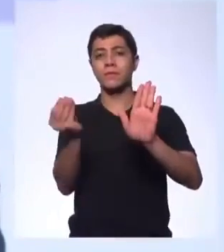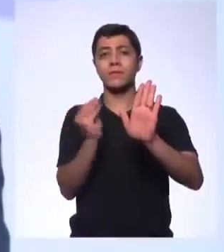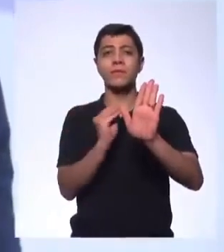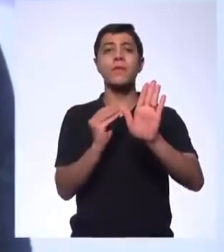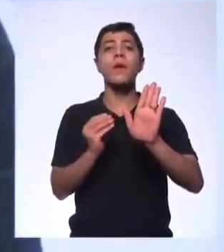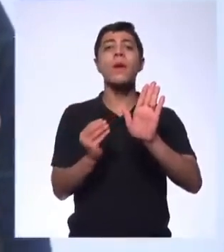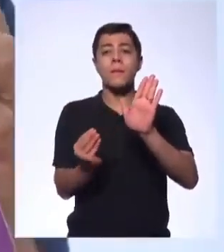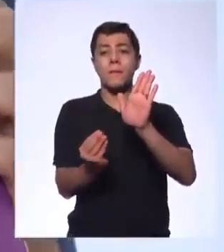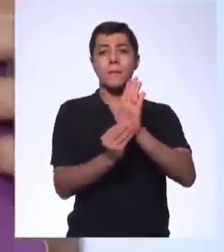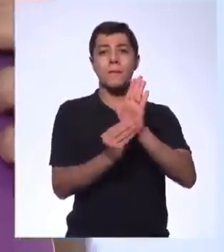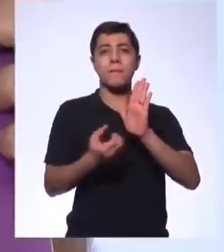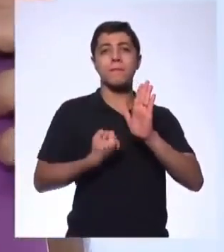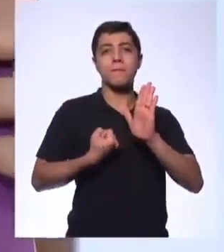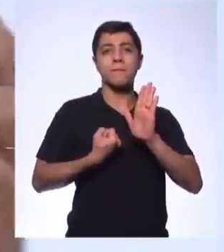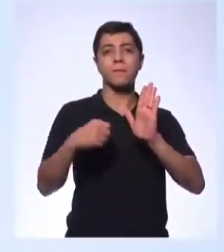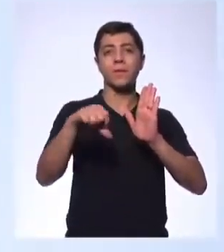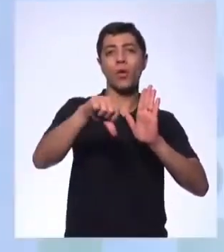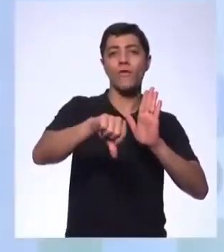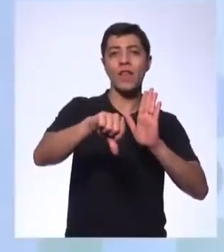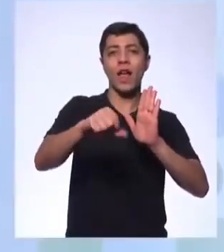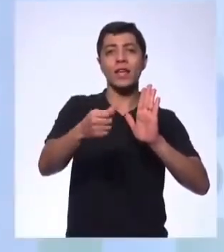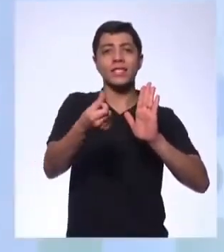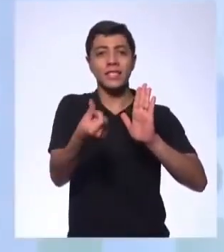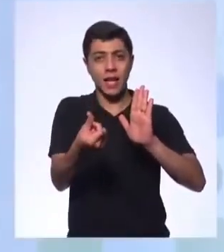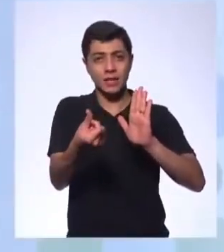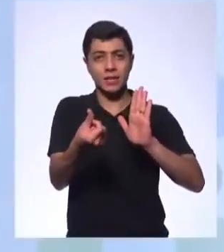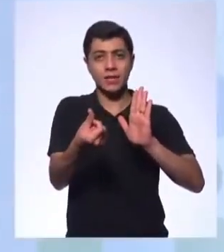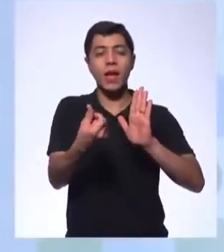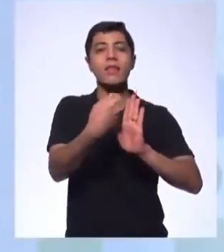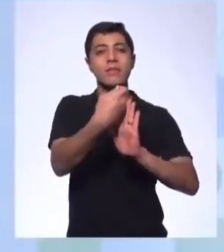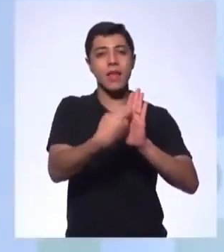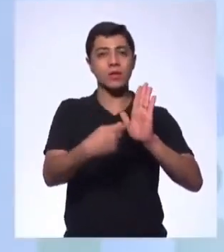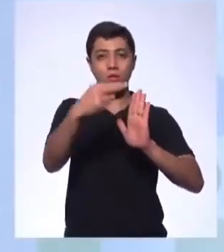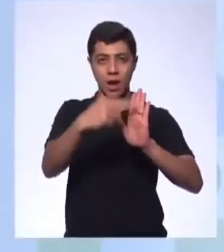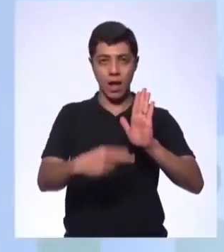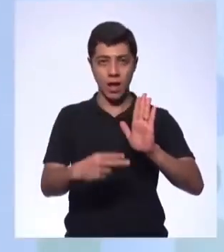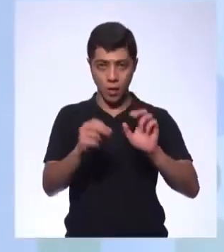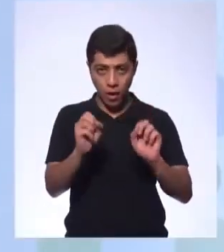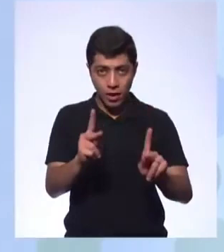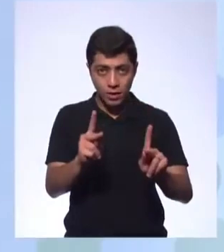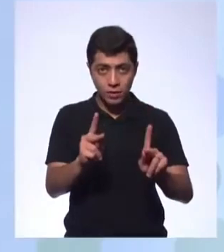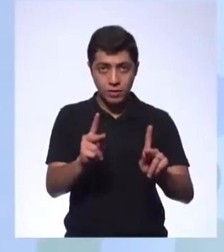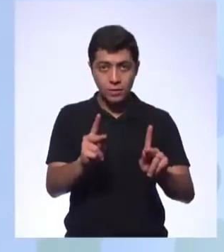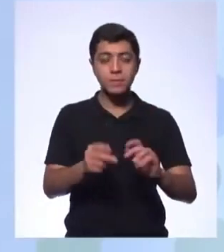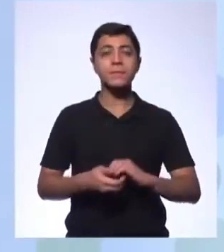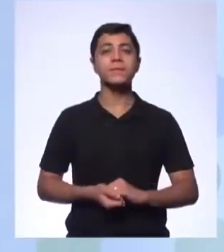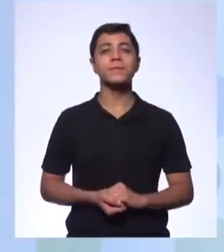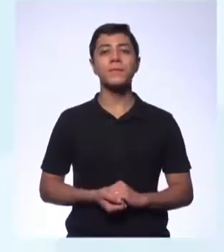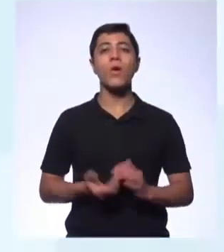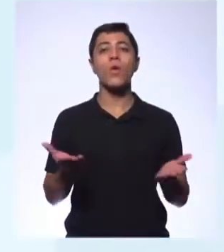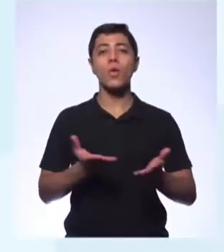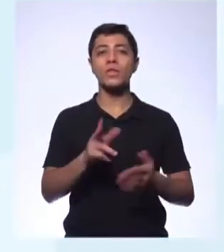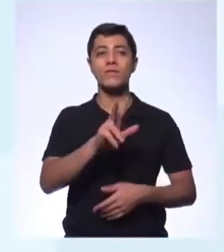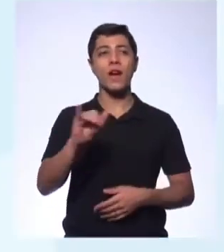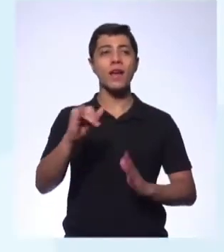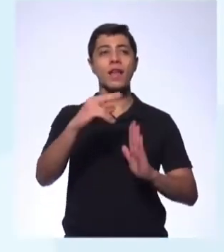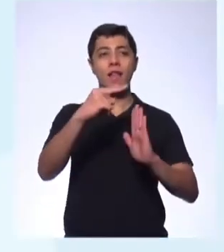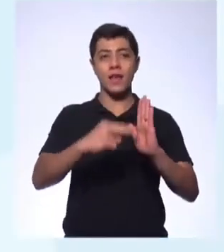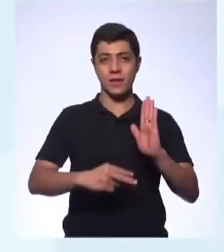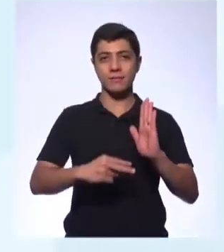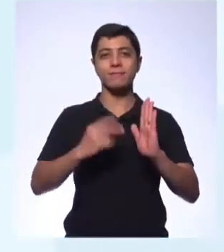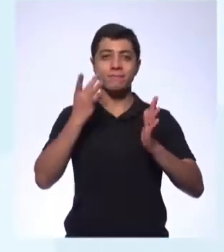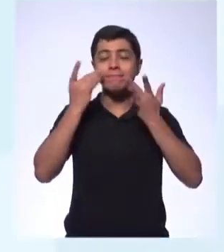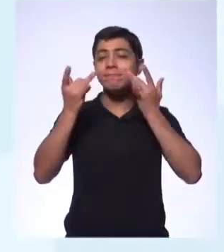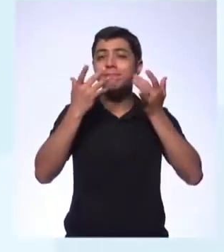96, para acompanhar a leitura, tá certo? Então, o que faremos hoje? Hoje, leitura dramática da peça teatral O Rio